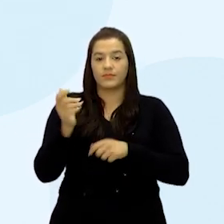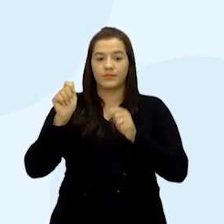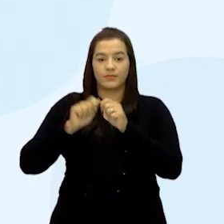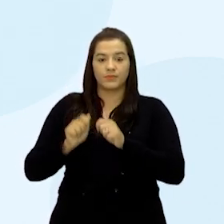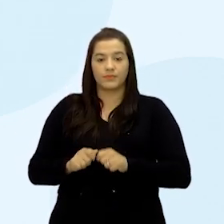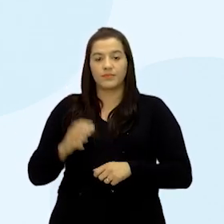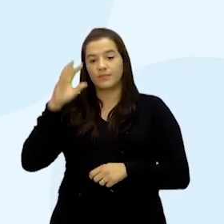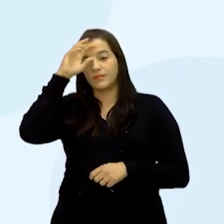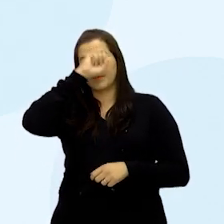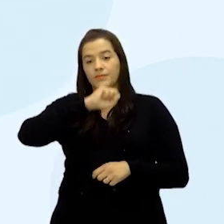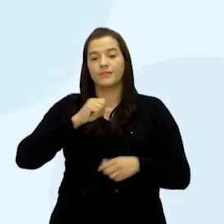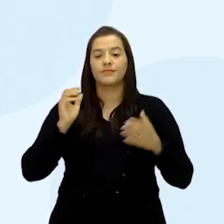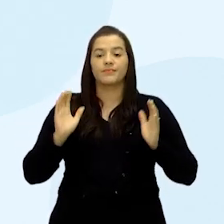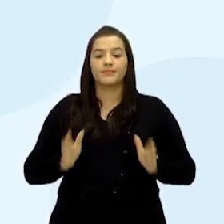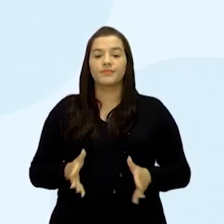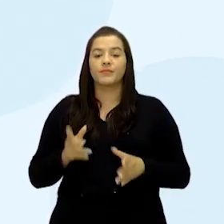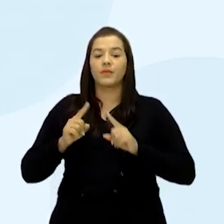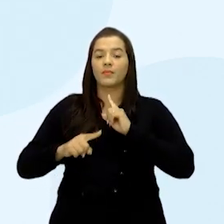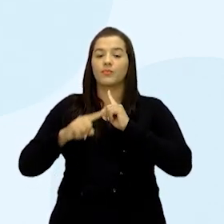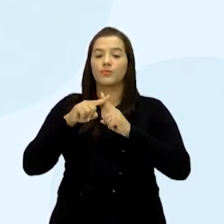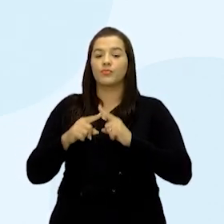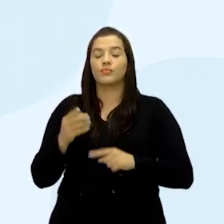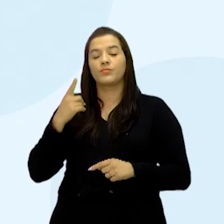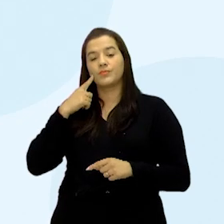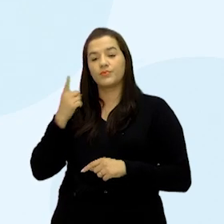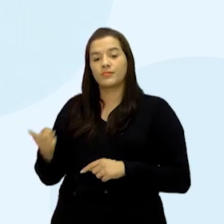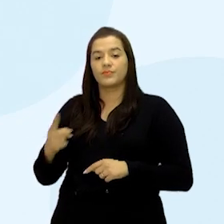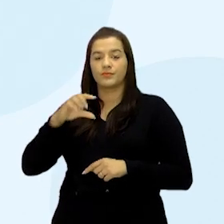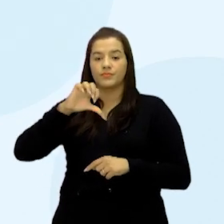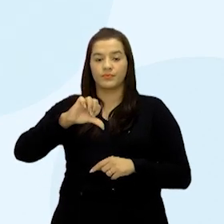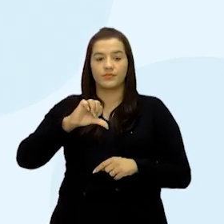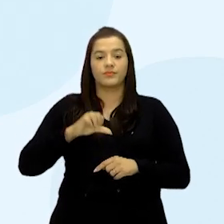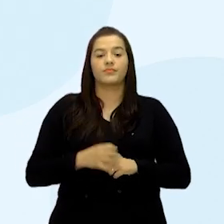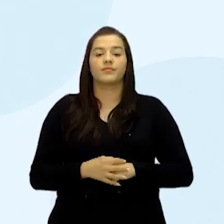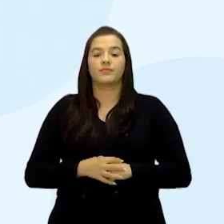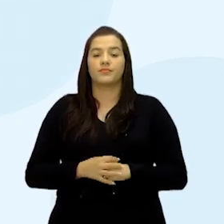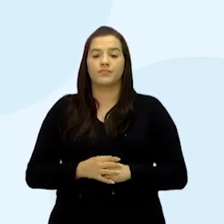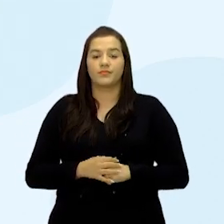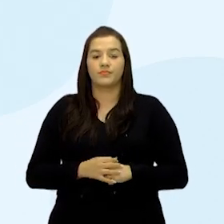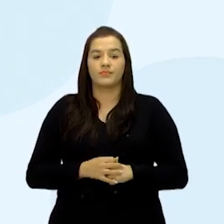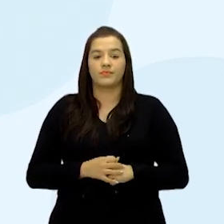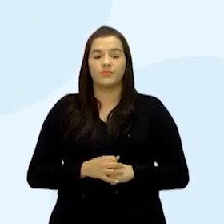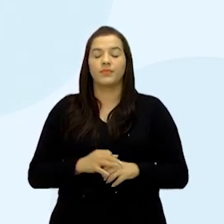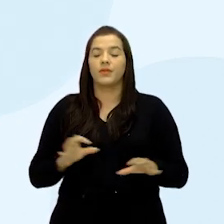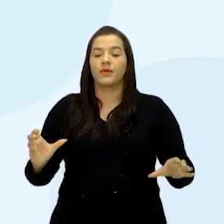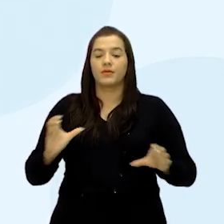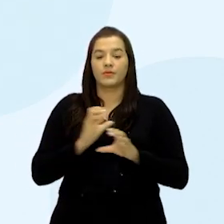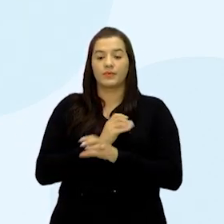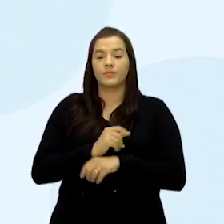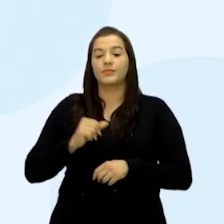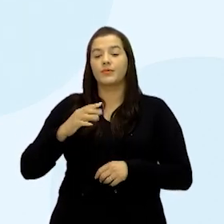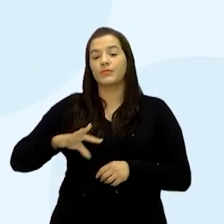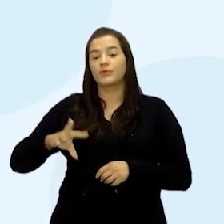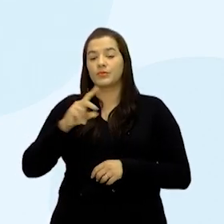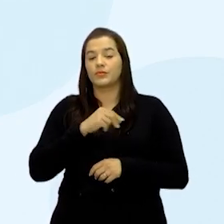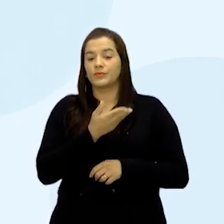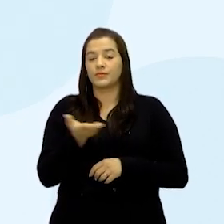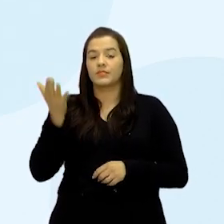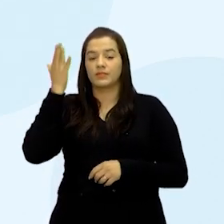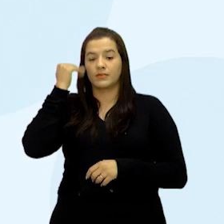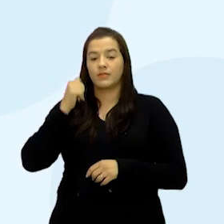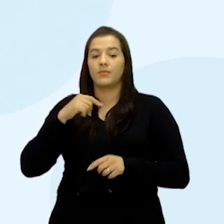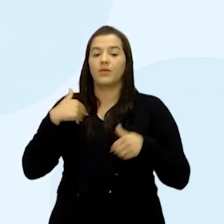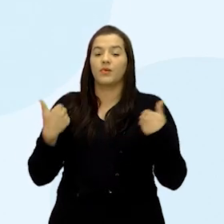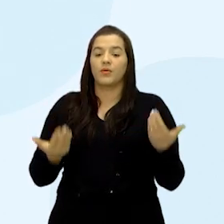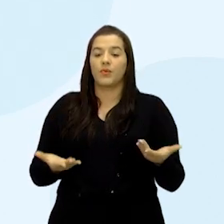saber qualquer múltiplo aí, basta você multiplicar, né, por 9, a nossa conclusão, né? Sim. Ou então, se você quiser saber